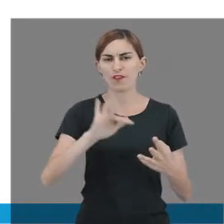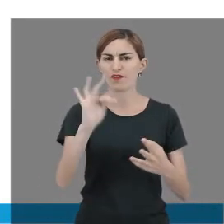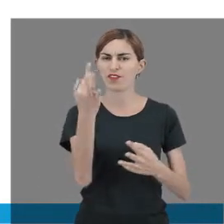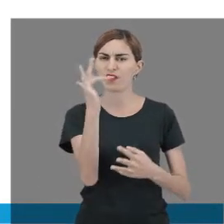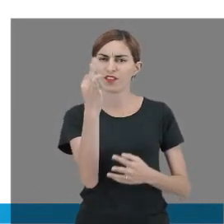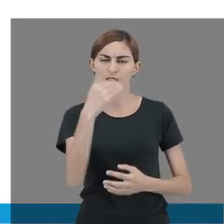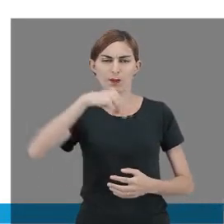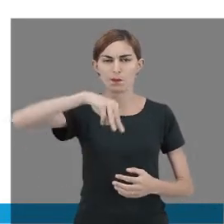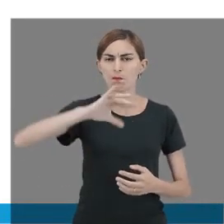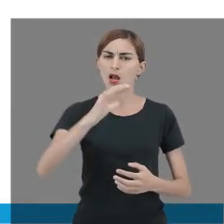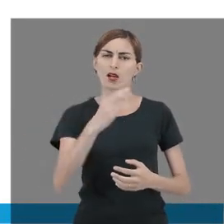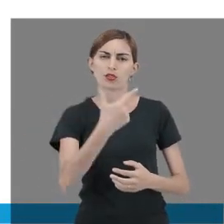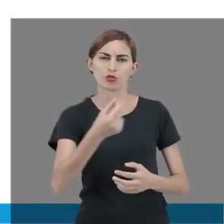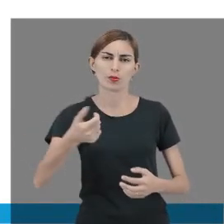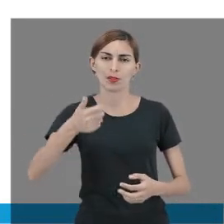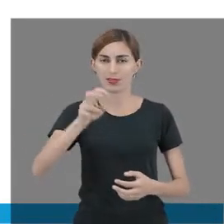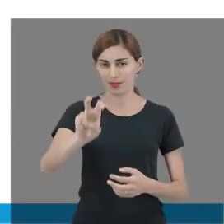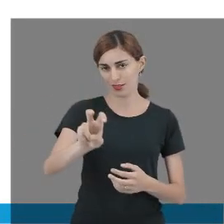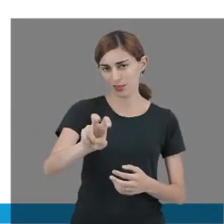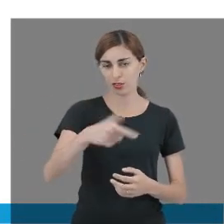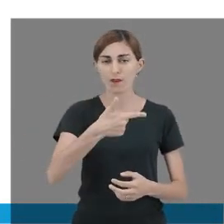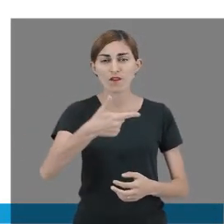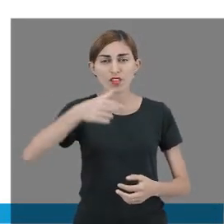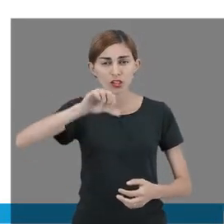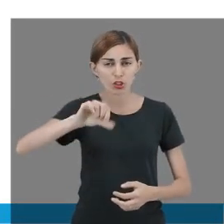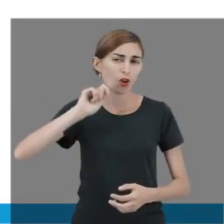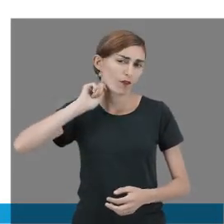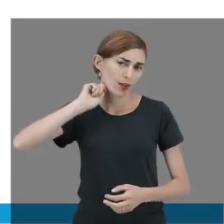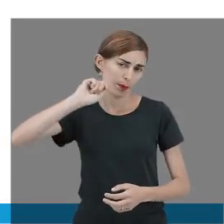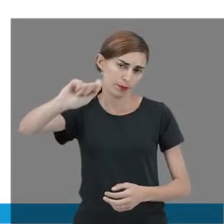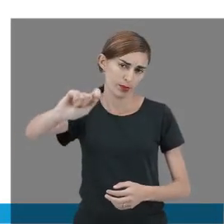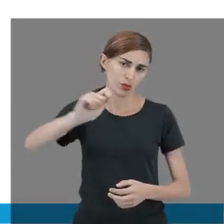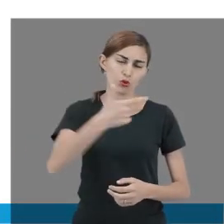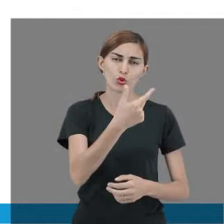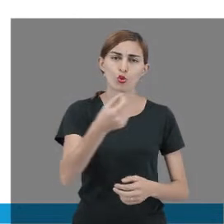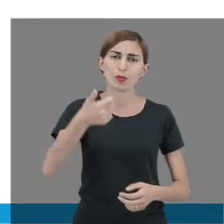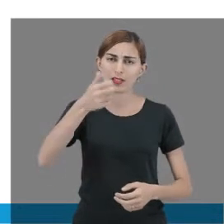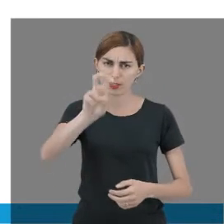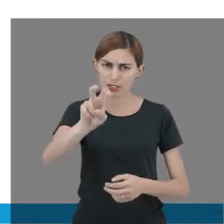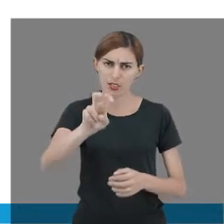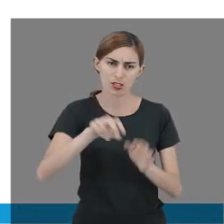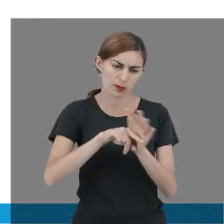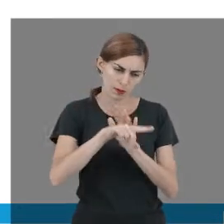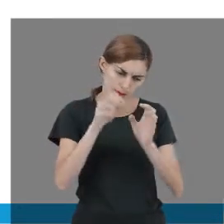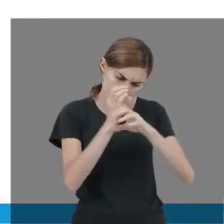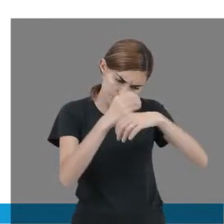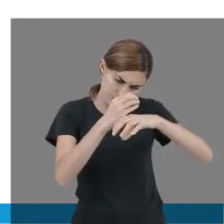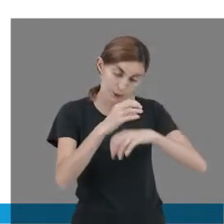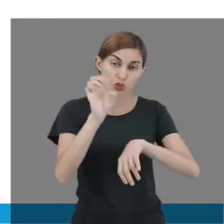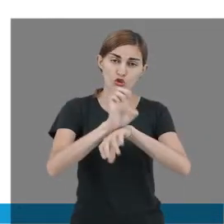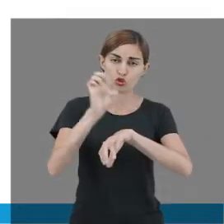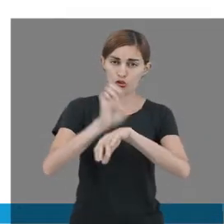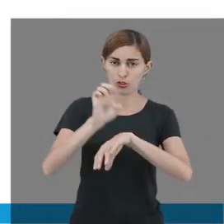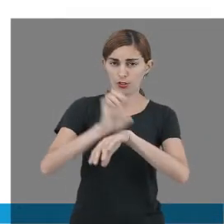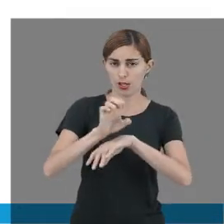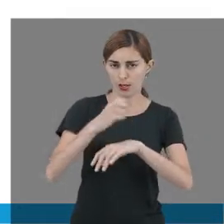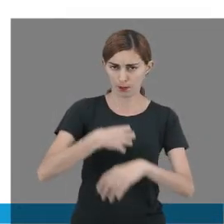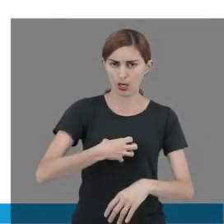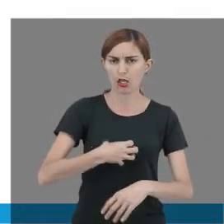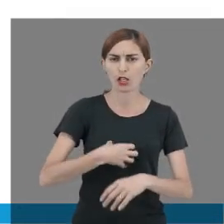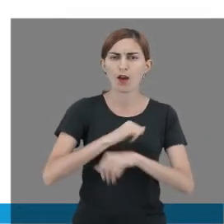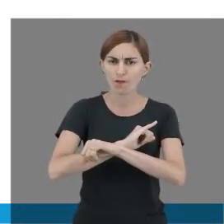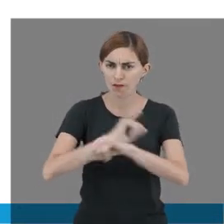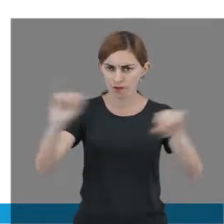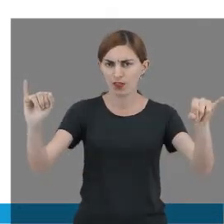e março de 2015. Em 29 de abril de 2015, o Laboratório do Estado da Bahia informa à Organização Mundial de